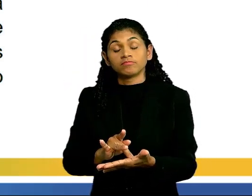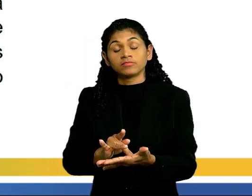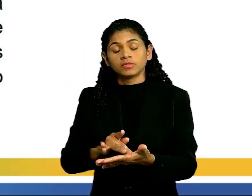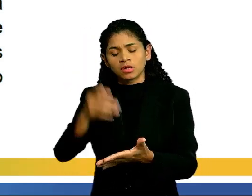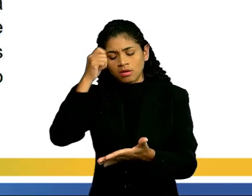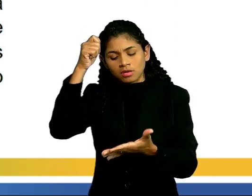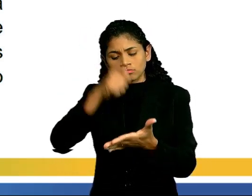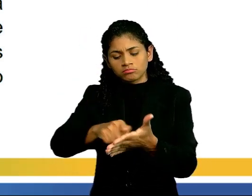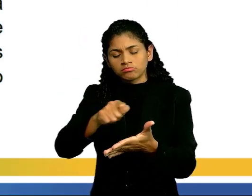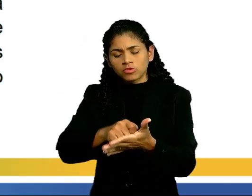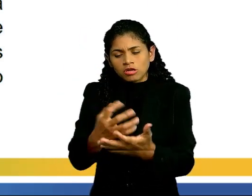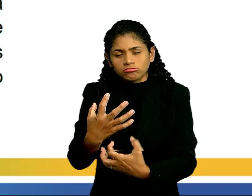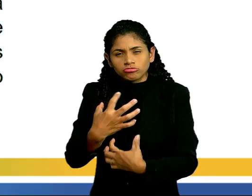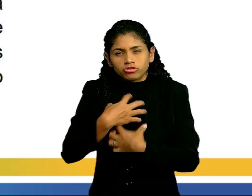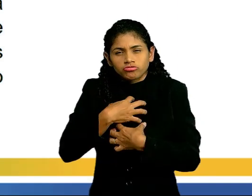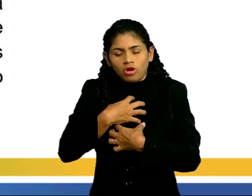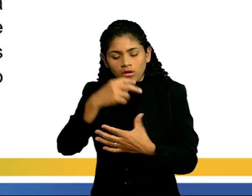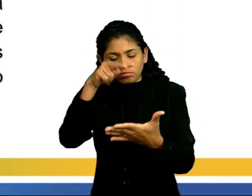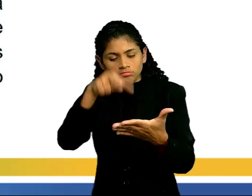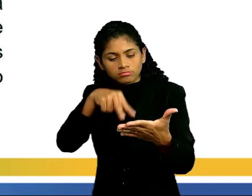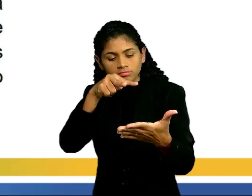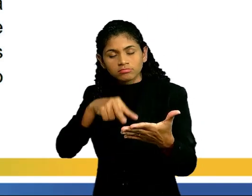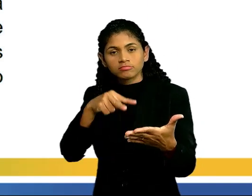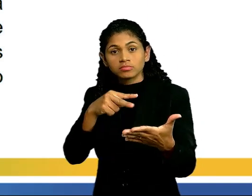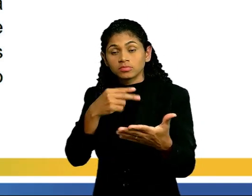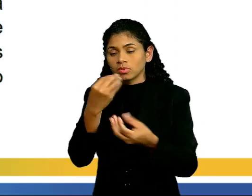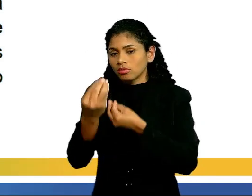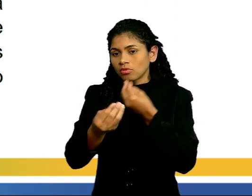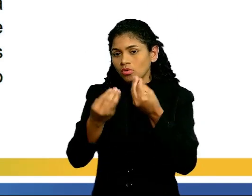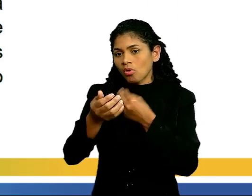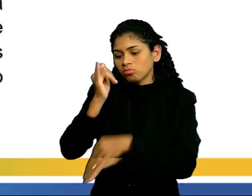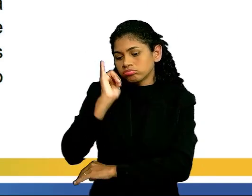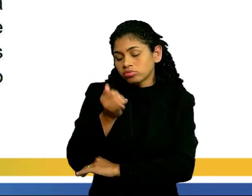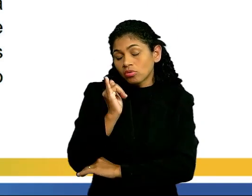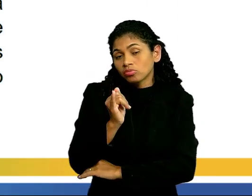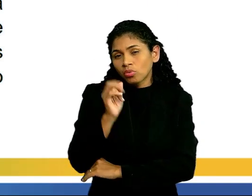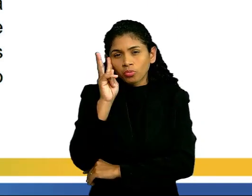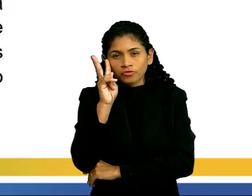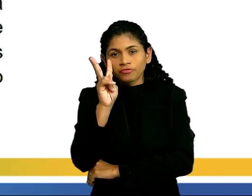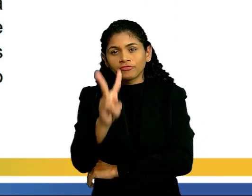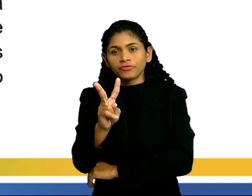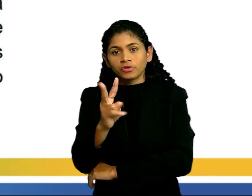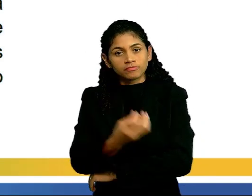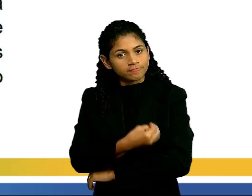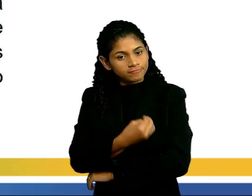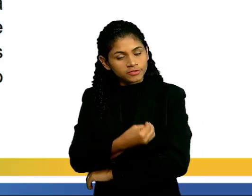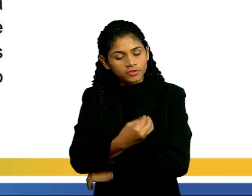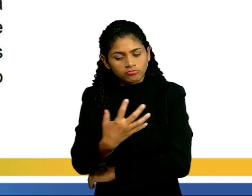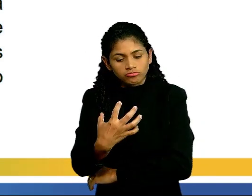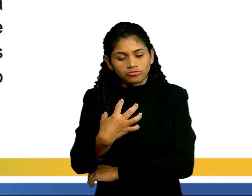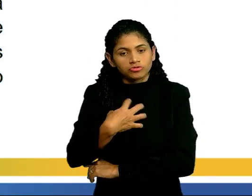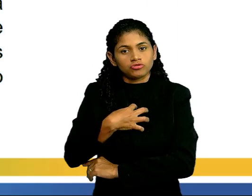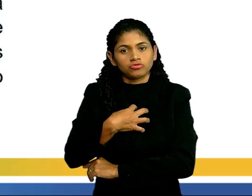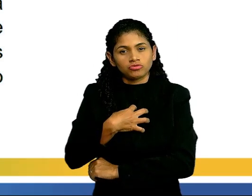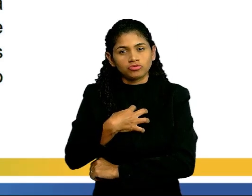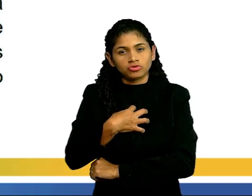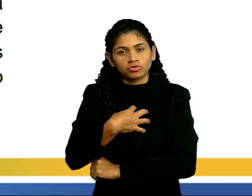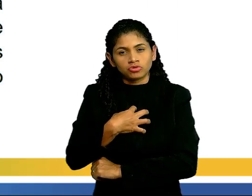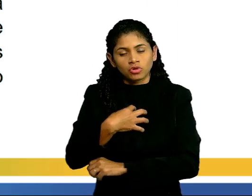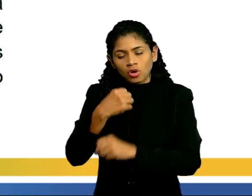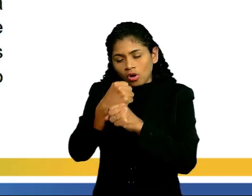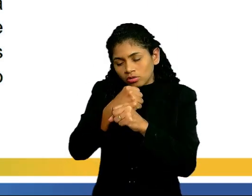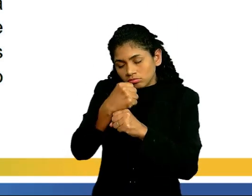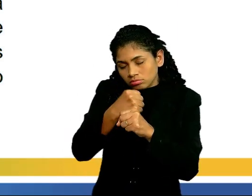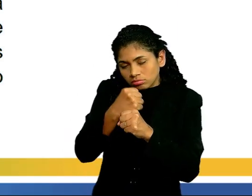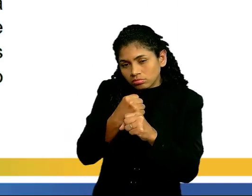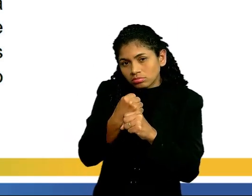pelo realismo e pela sensibilidade na maneira de contar o que viu, viveu e sentiu durante os anos em que morou